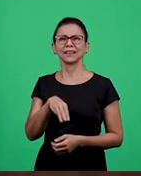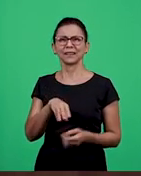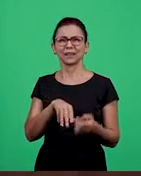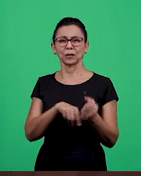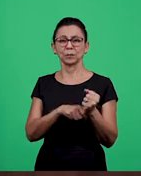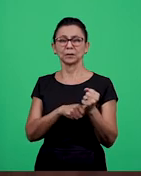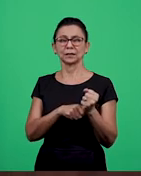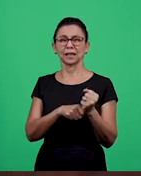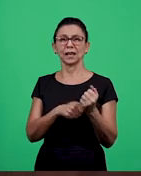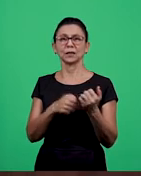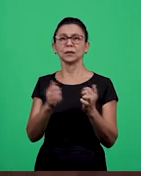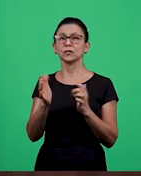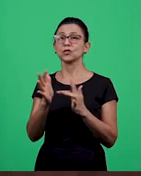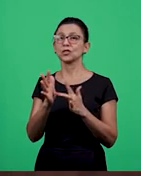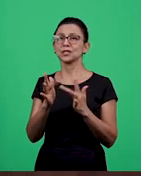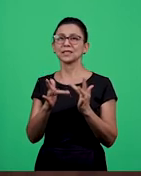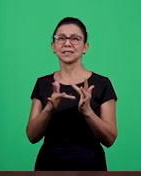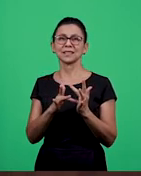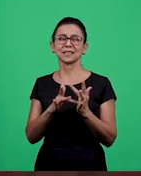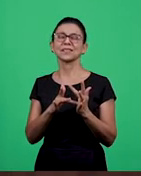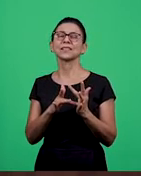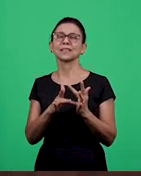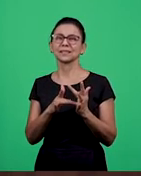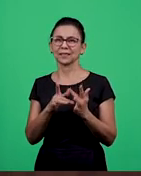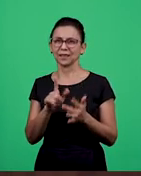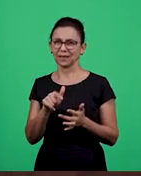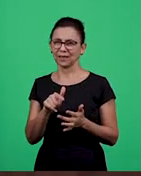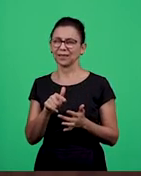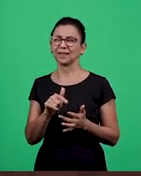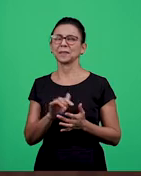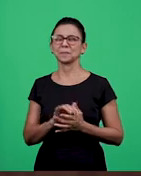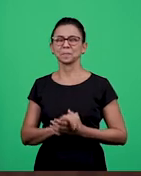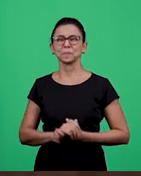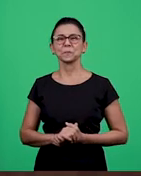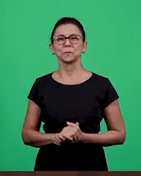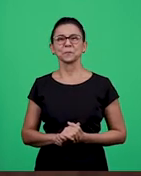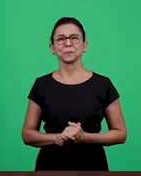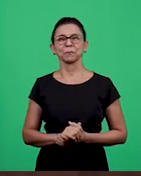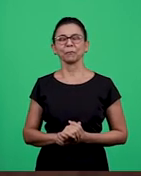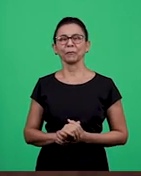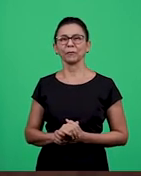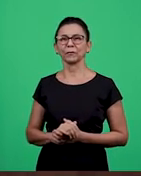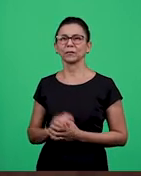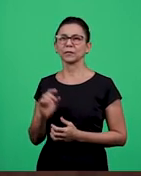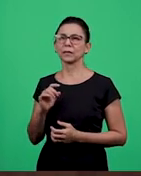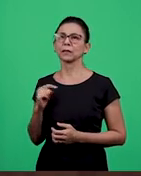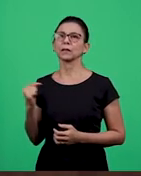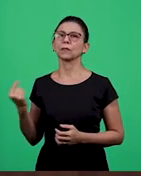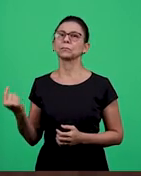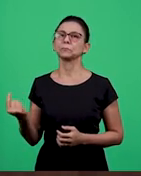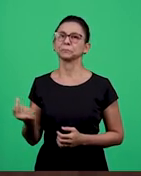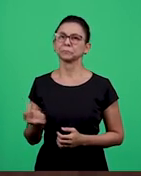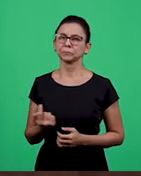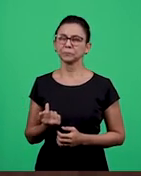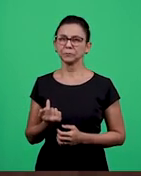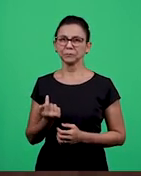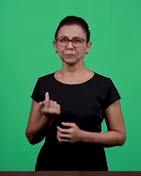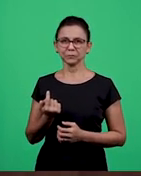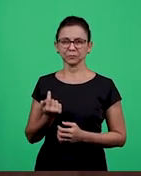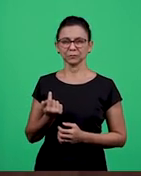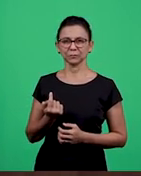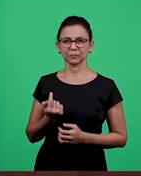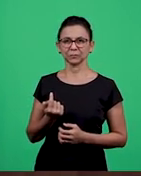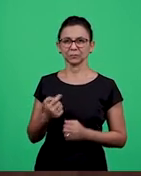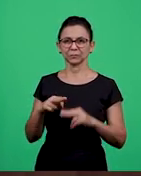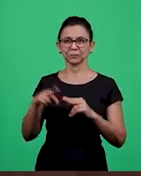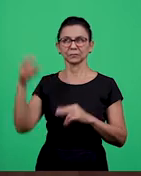Jesus, né? Jesus é o mistério profético de Deus que nós alcançamos